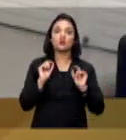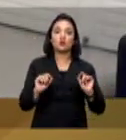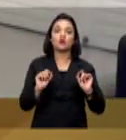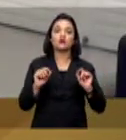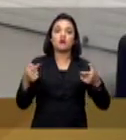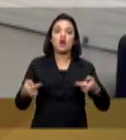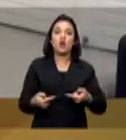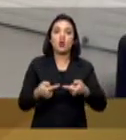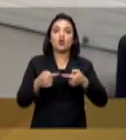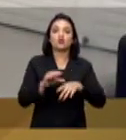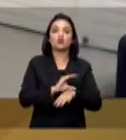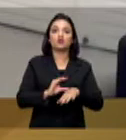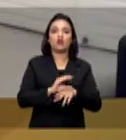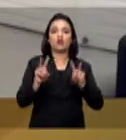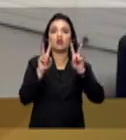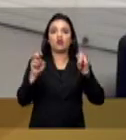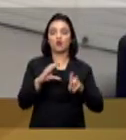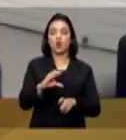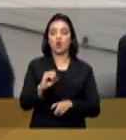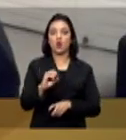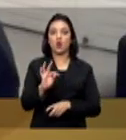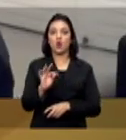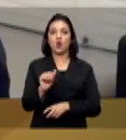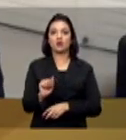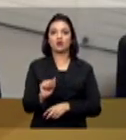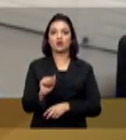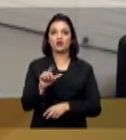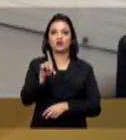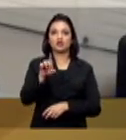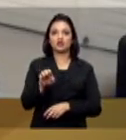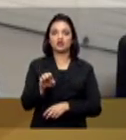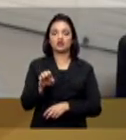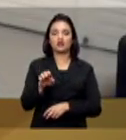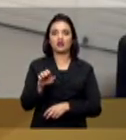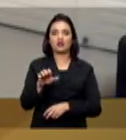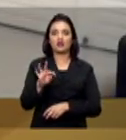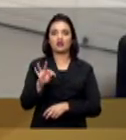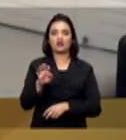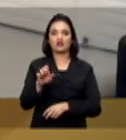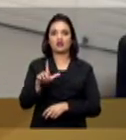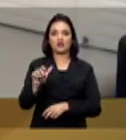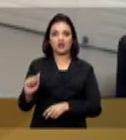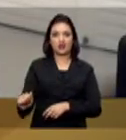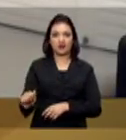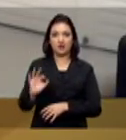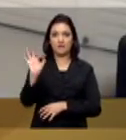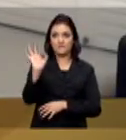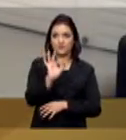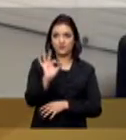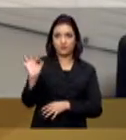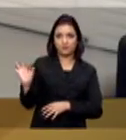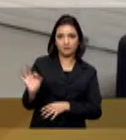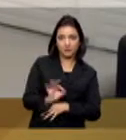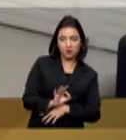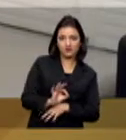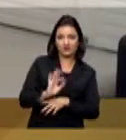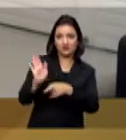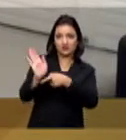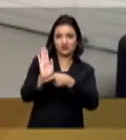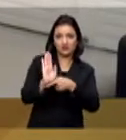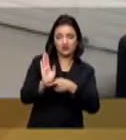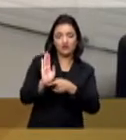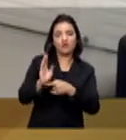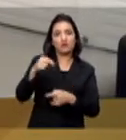da denominada cota de tela, que foi da relatoria do ministro Dias Toffoli. Vossa Excelência tem a palavra, ministro Dias